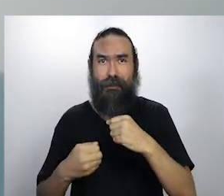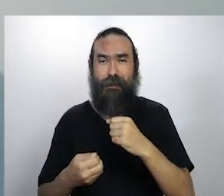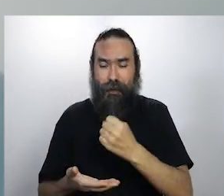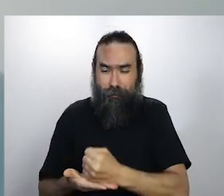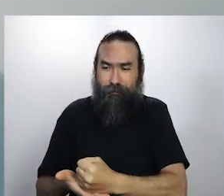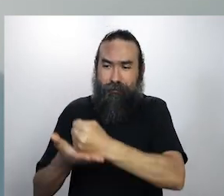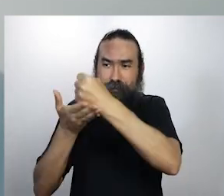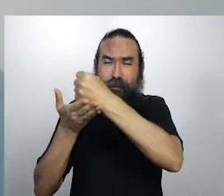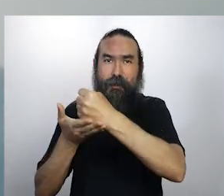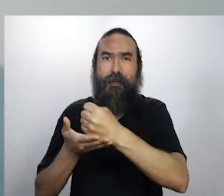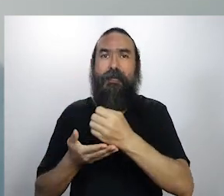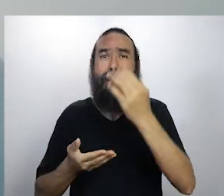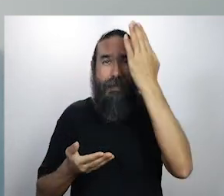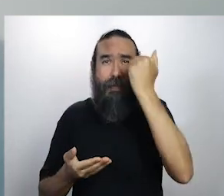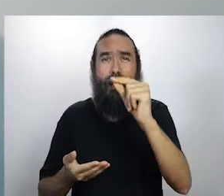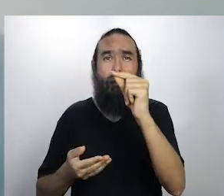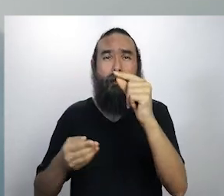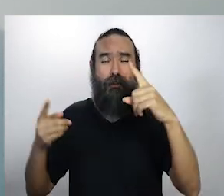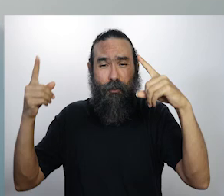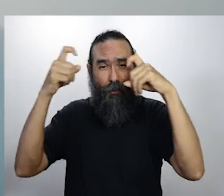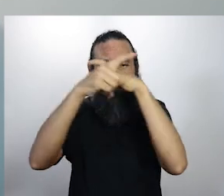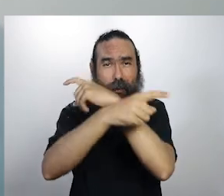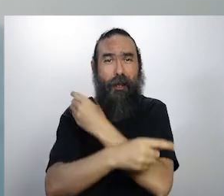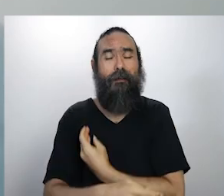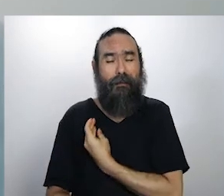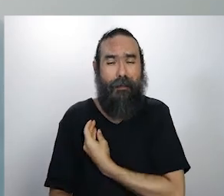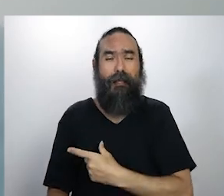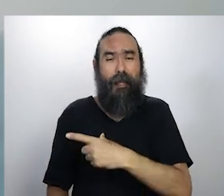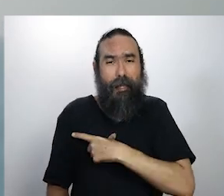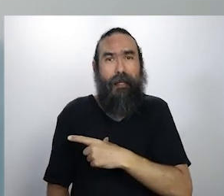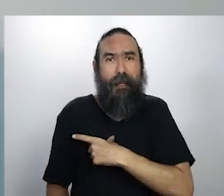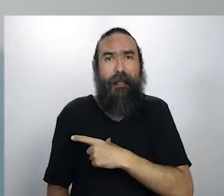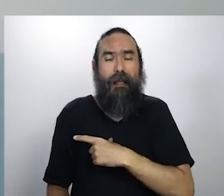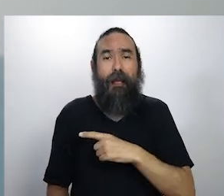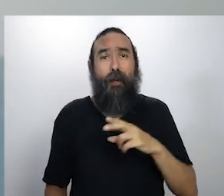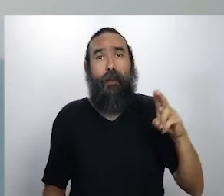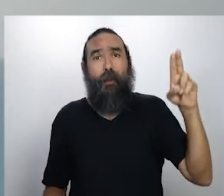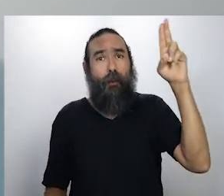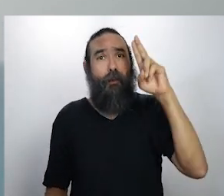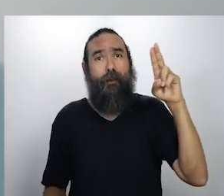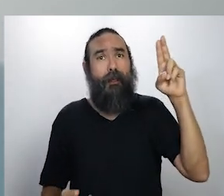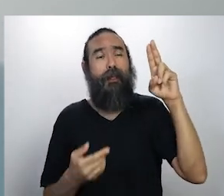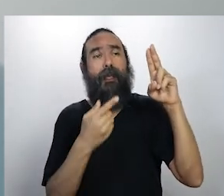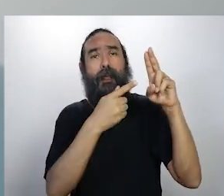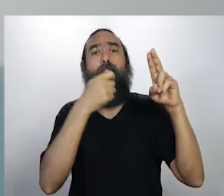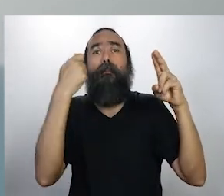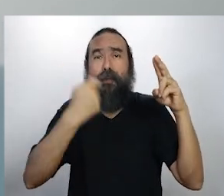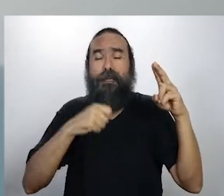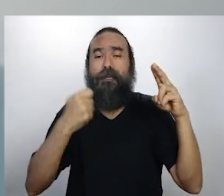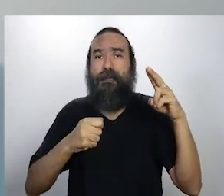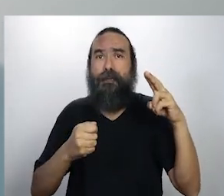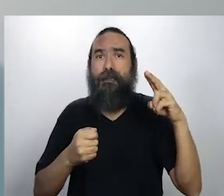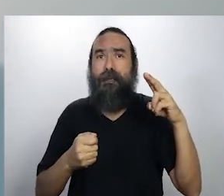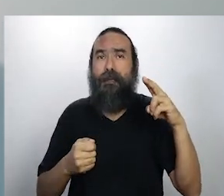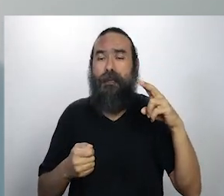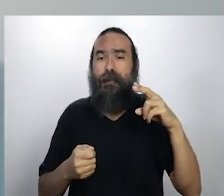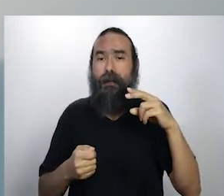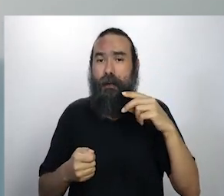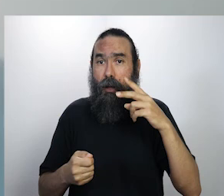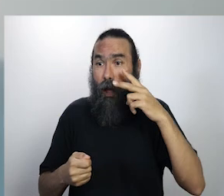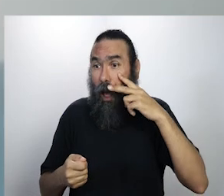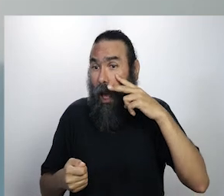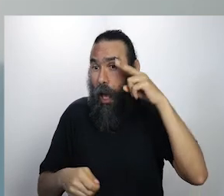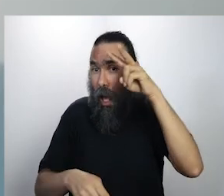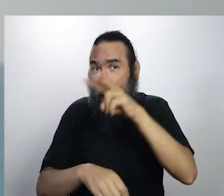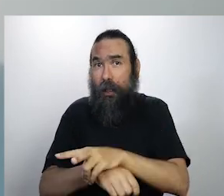vida, e muitas vezes a universidade fica alheia a isso. Então, acho que essa questão